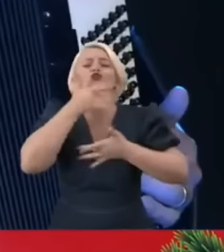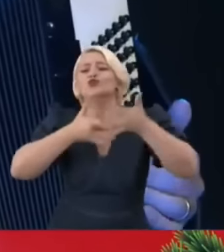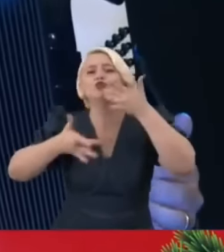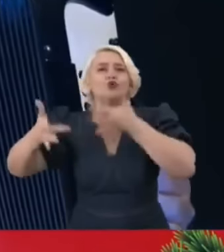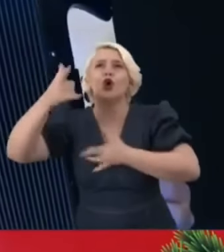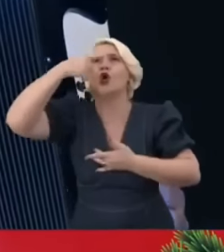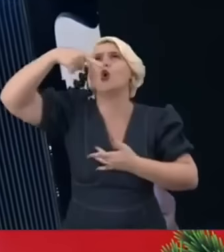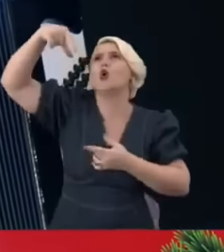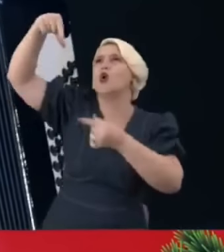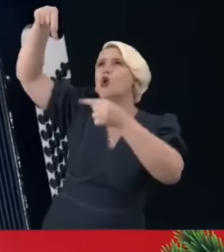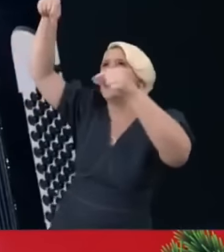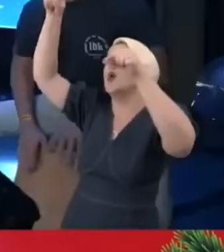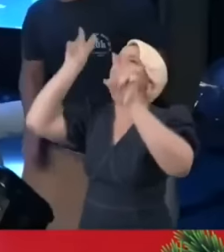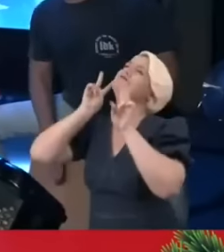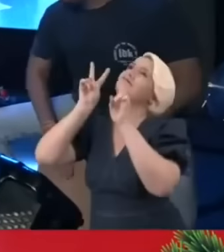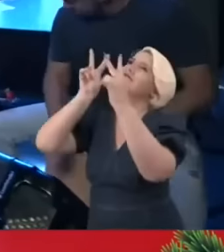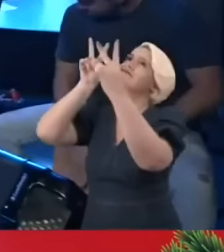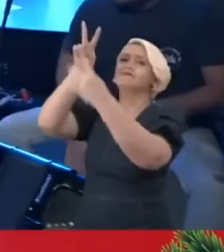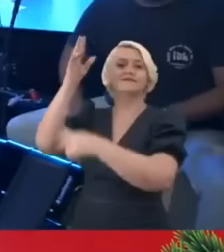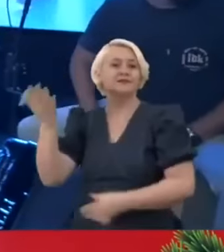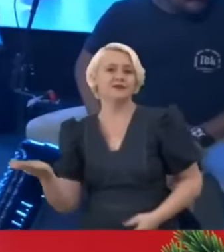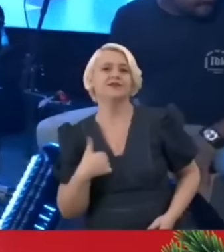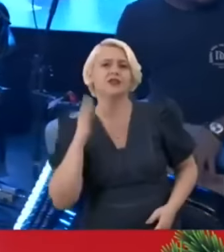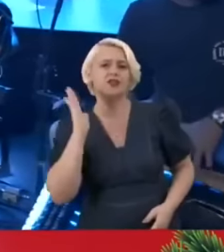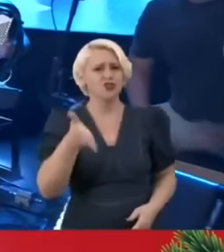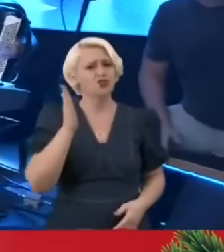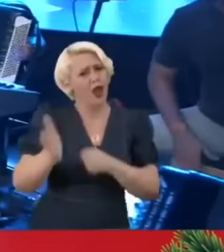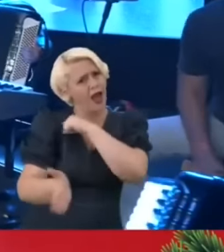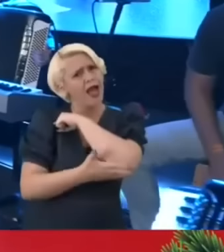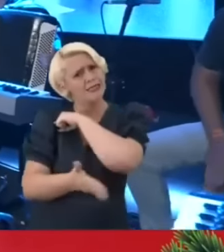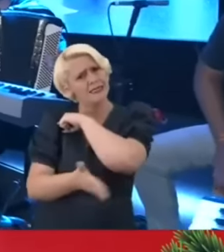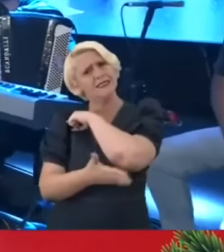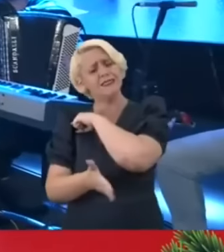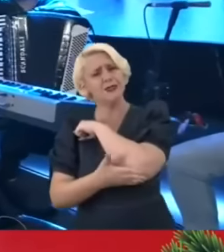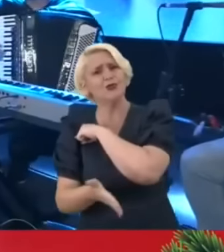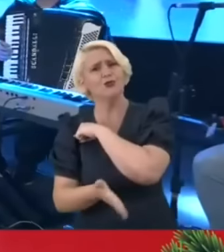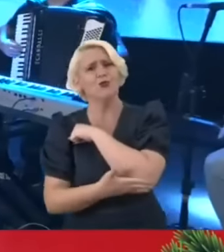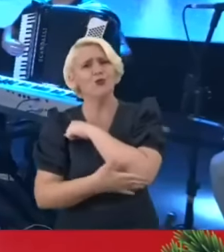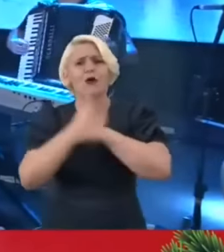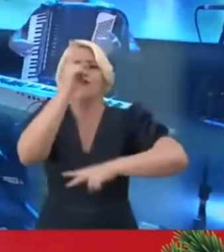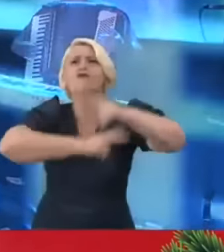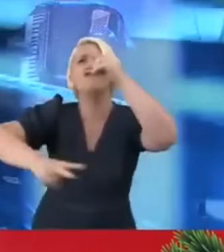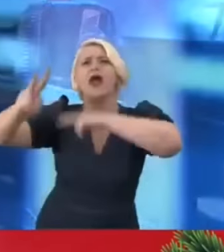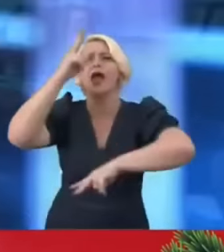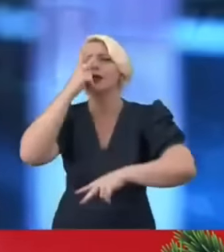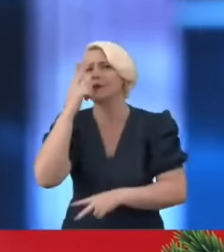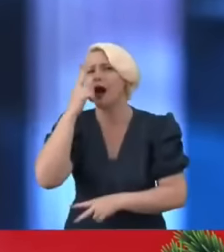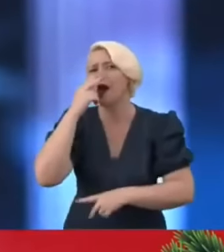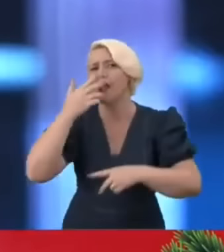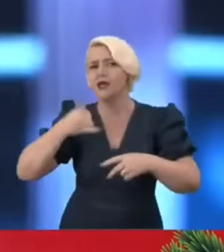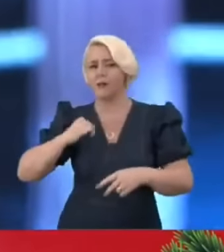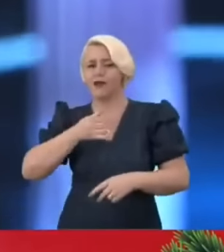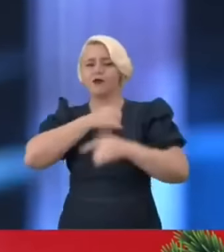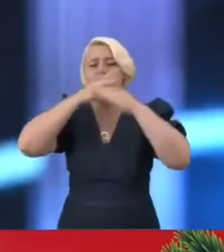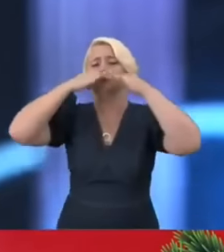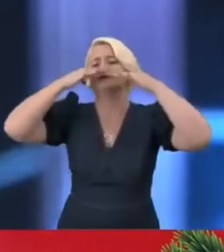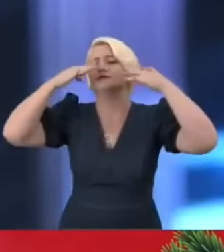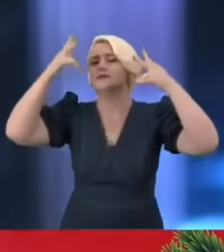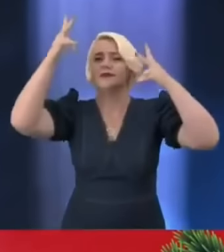de testemunha. Eu tô até com ciúme. O vento deve estar usando